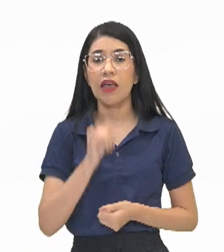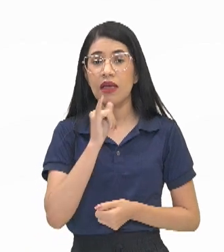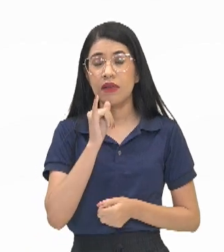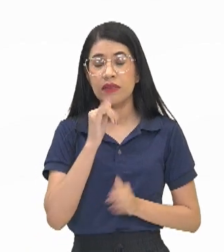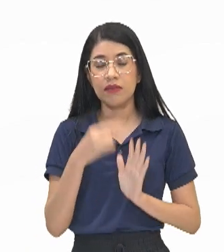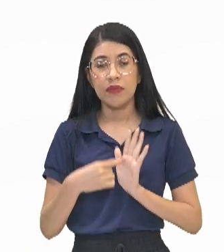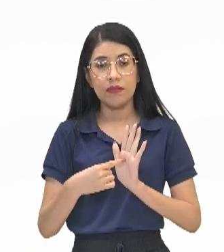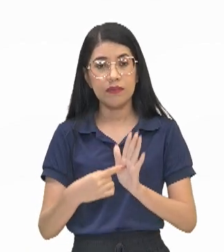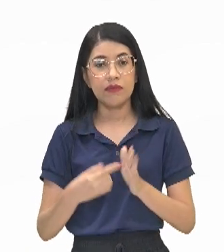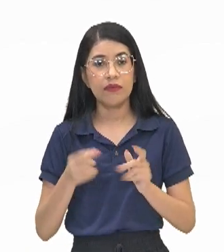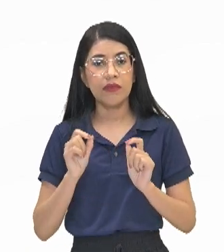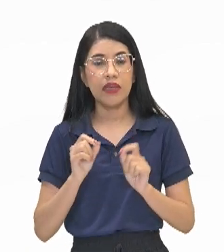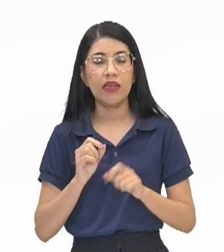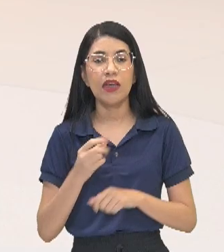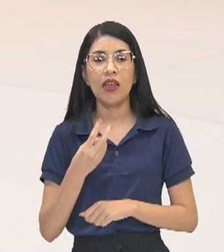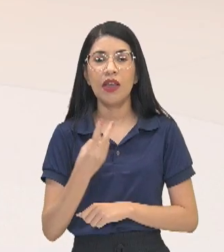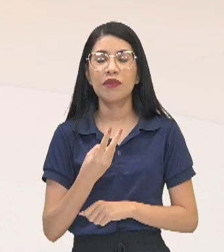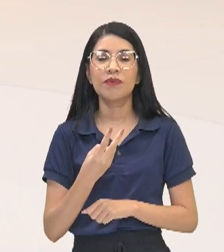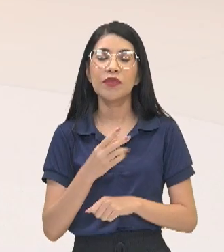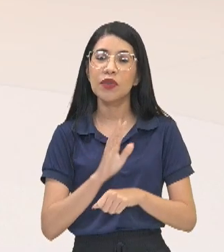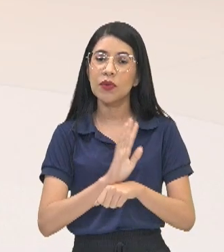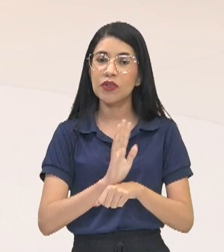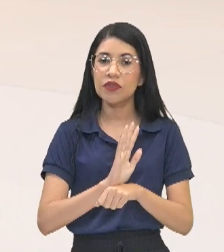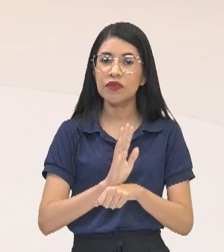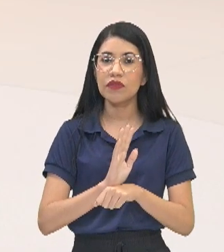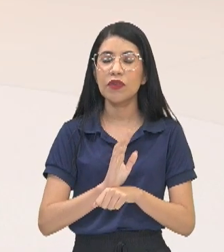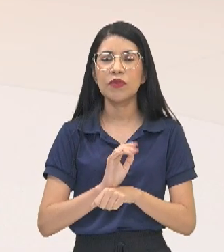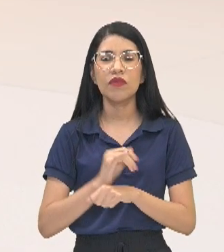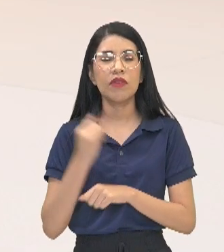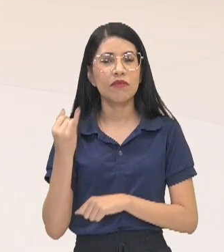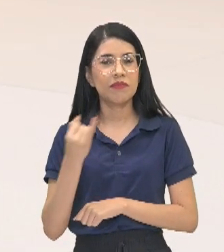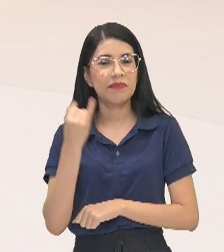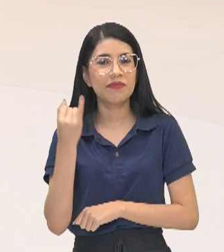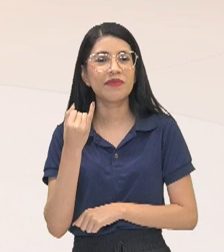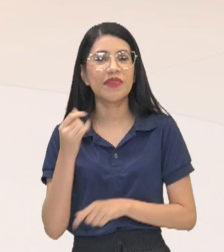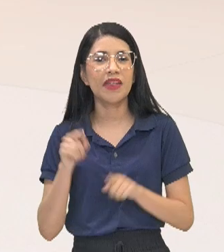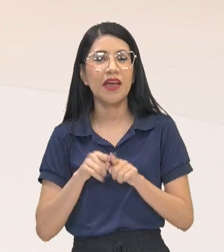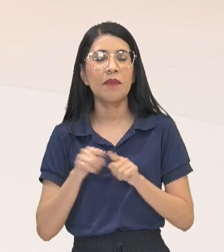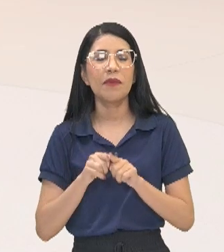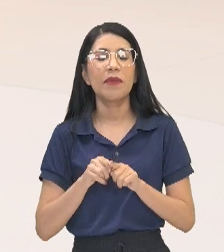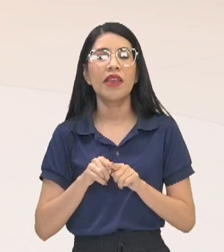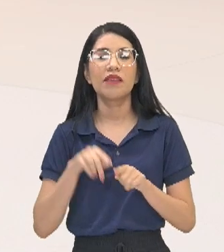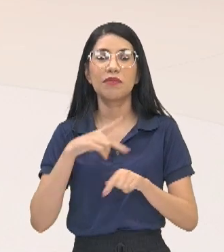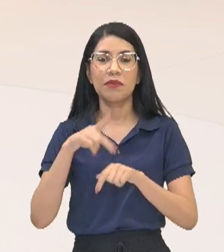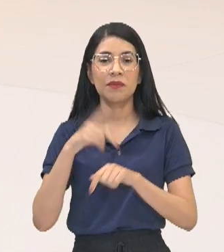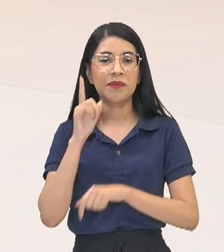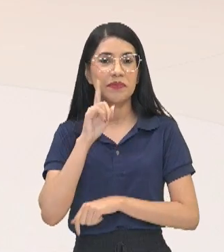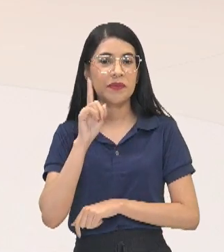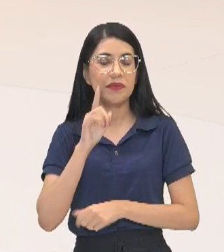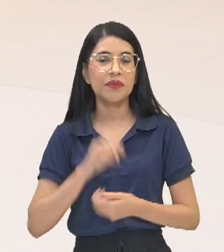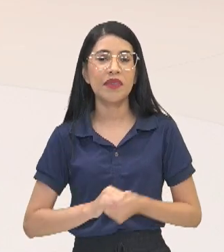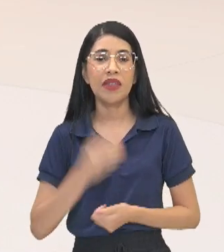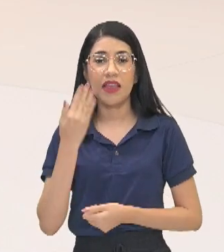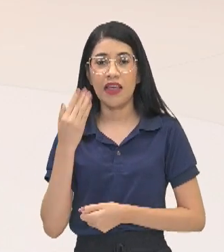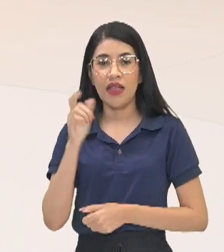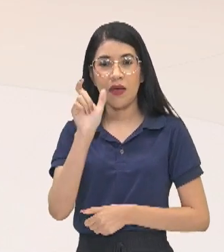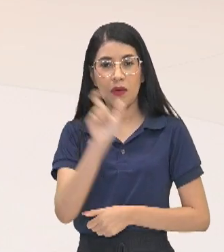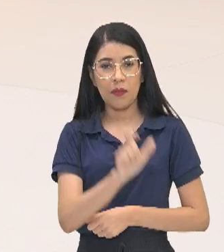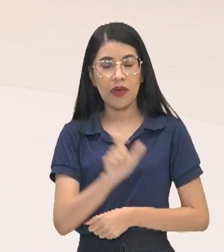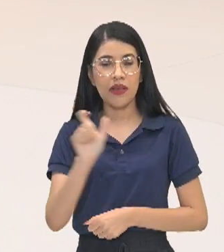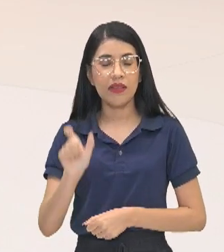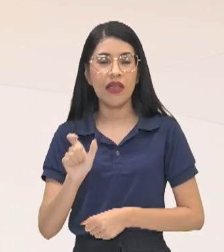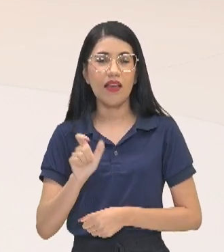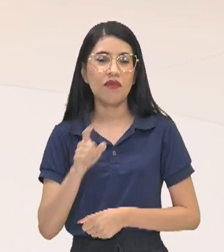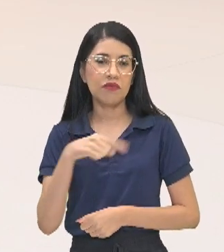dois filmes, digamos assim, que foi muito em Hollywood, né? Acho que vocês olhando essas figuras, talvez os mais jovens